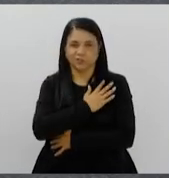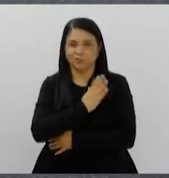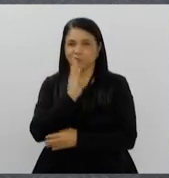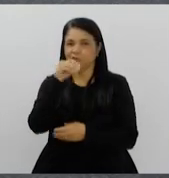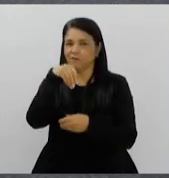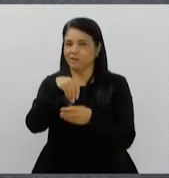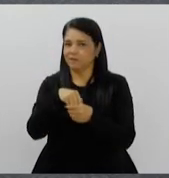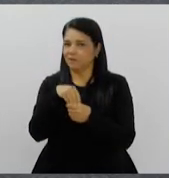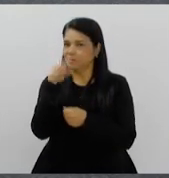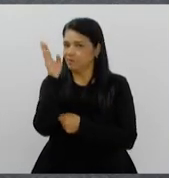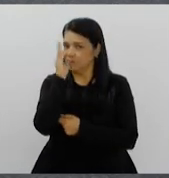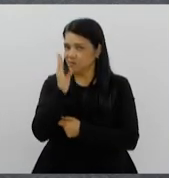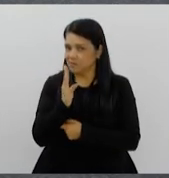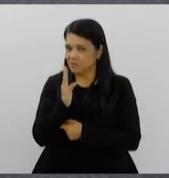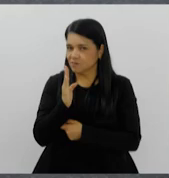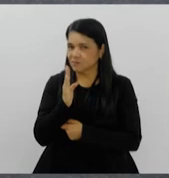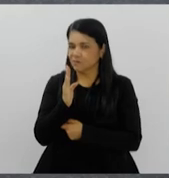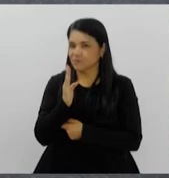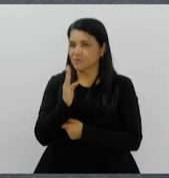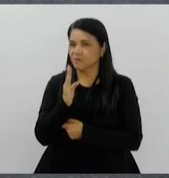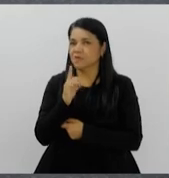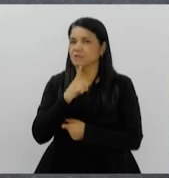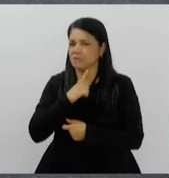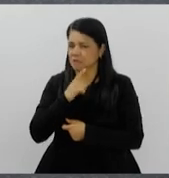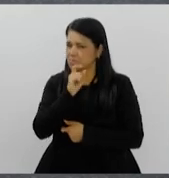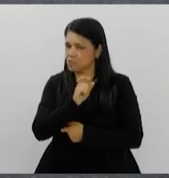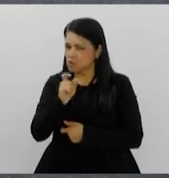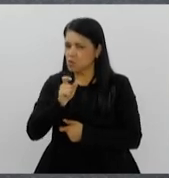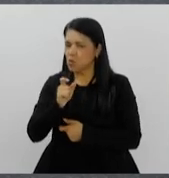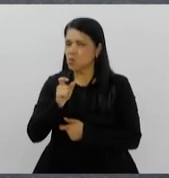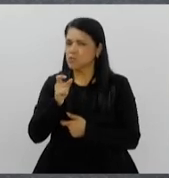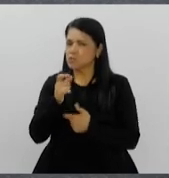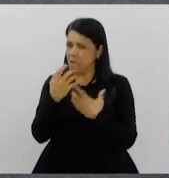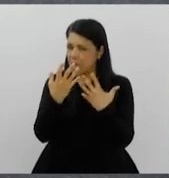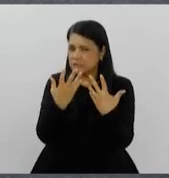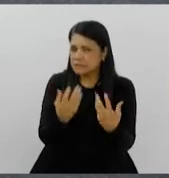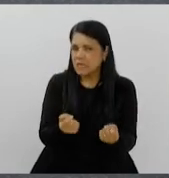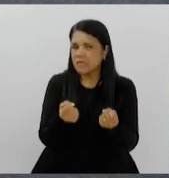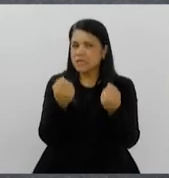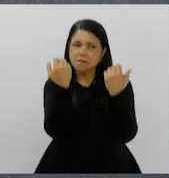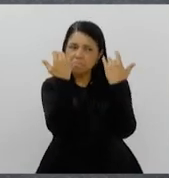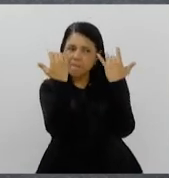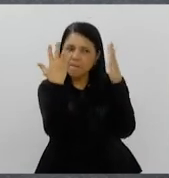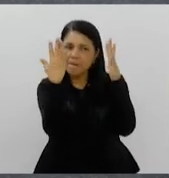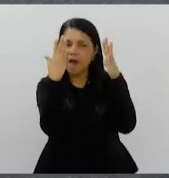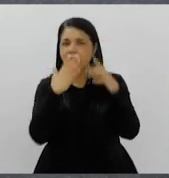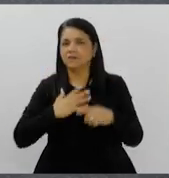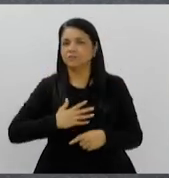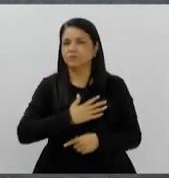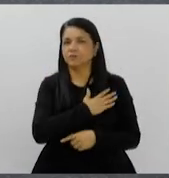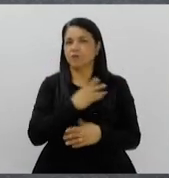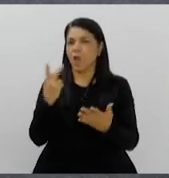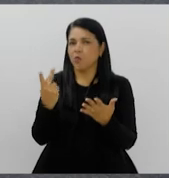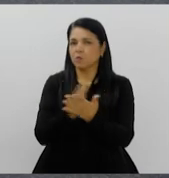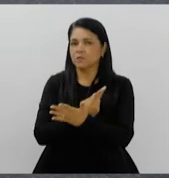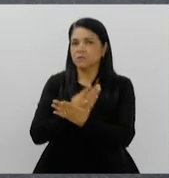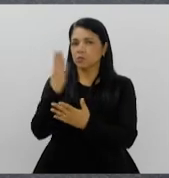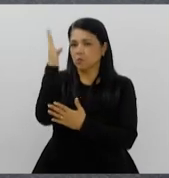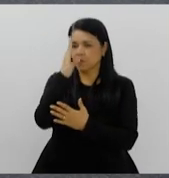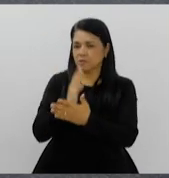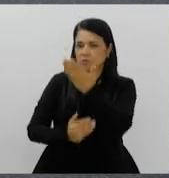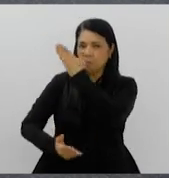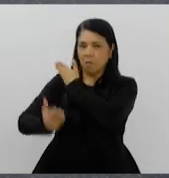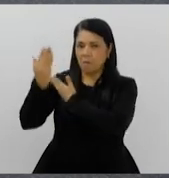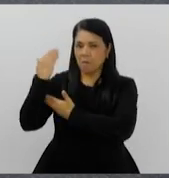país. Tem gente que aprova, acha bom, aplaude o que aconteceu no nosso país, onde